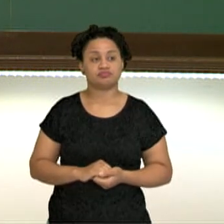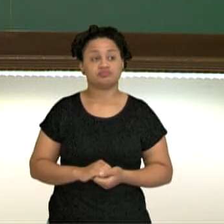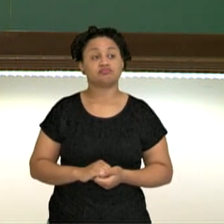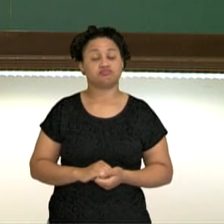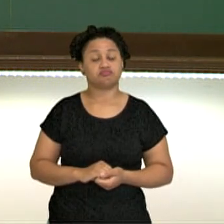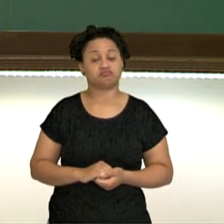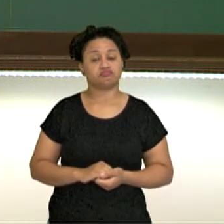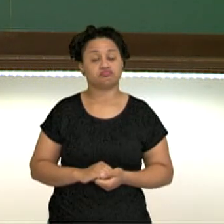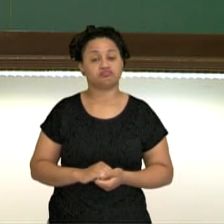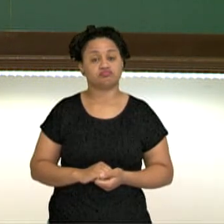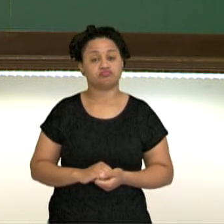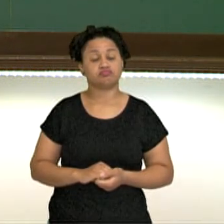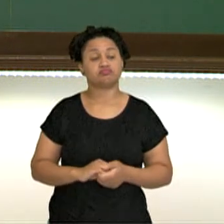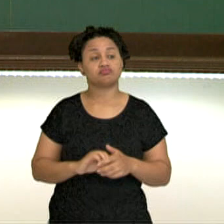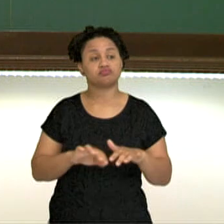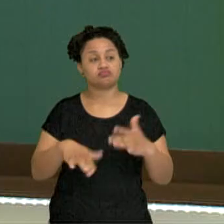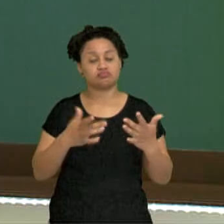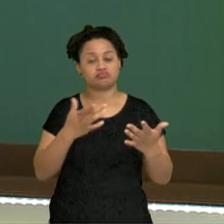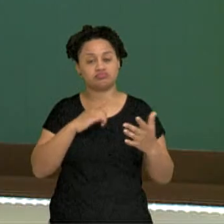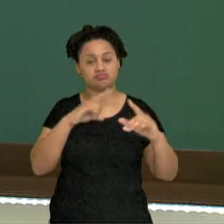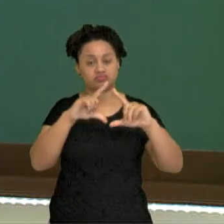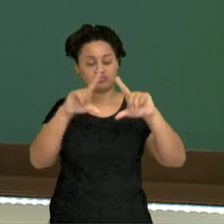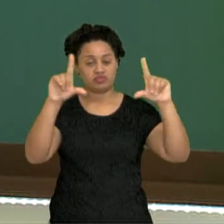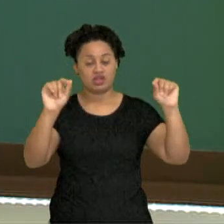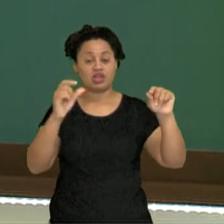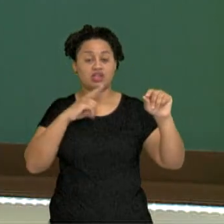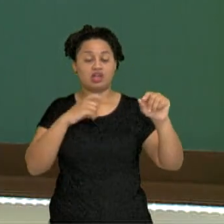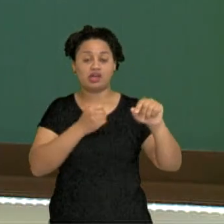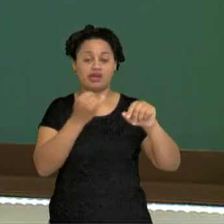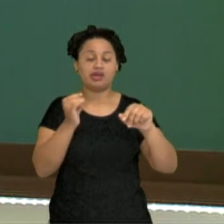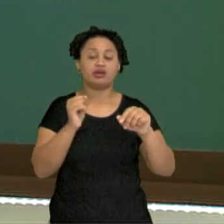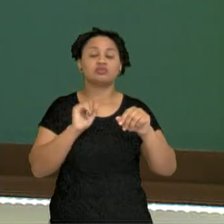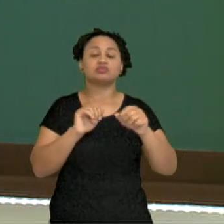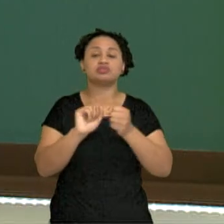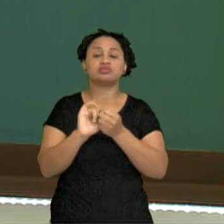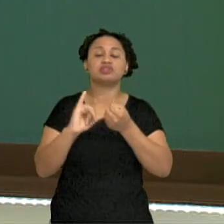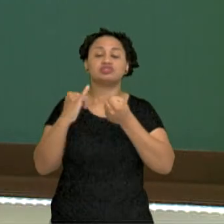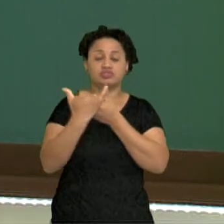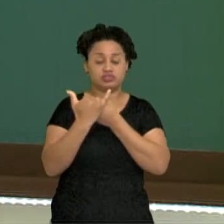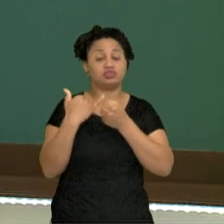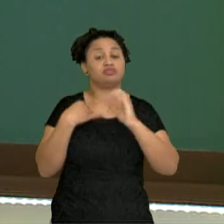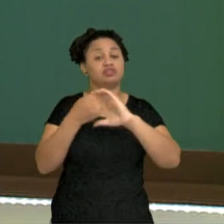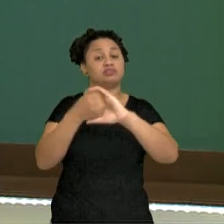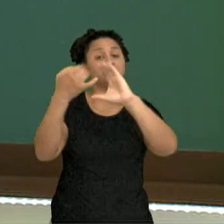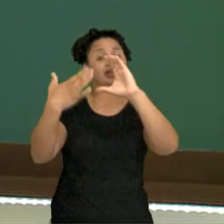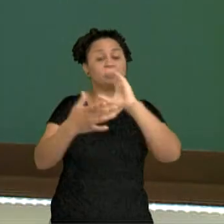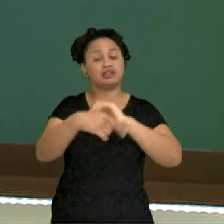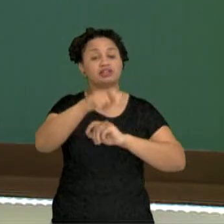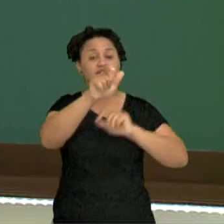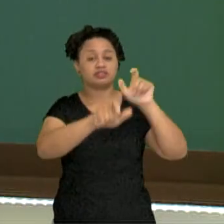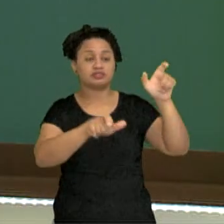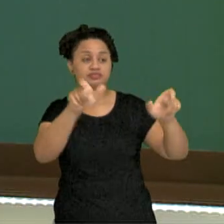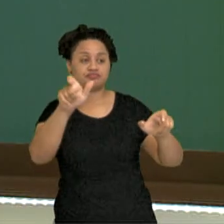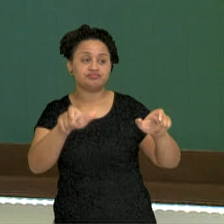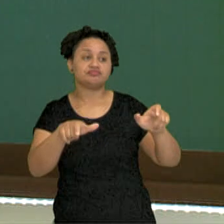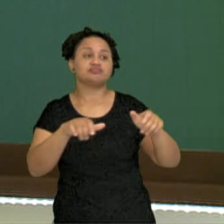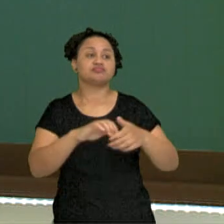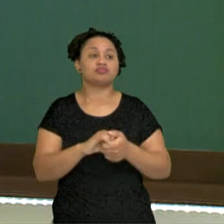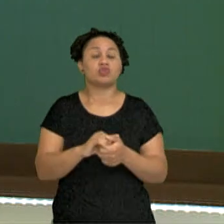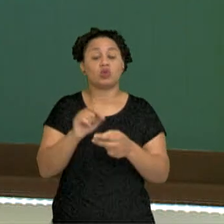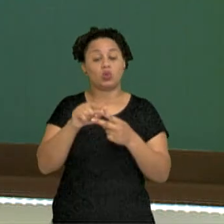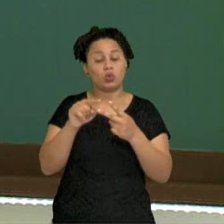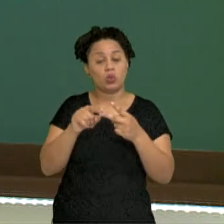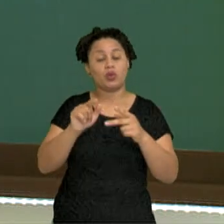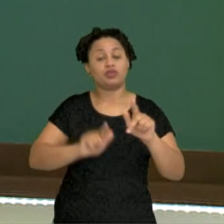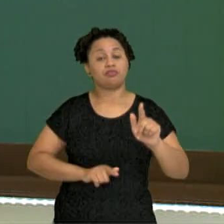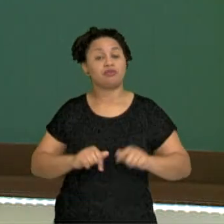Olha lá. Então nós temos adjetivos aqui para caracterizar os nossos personagens. Olha lá. 2